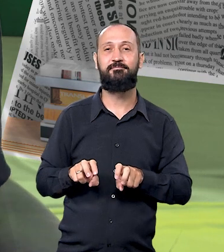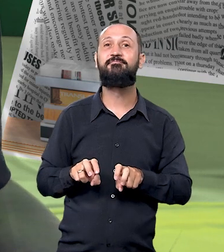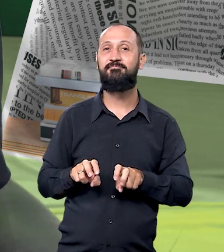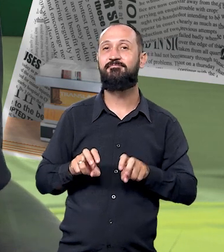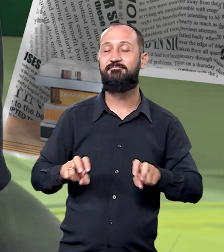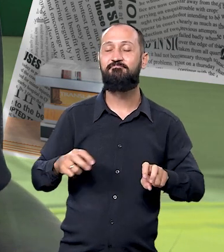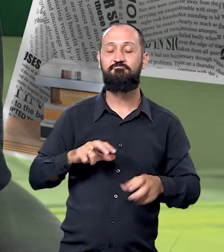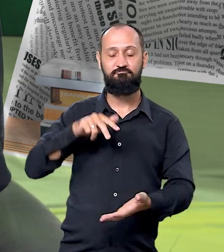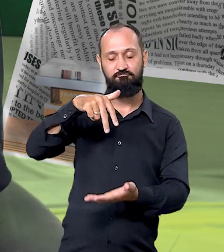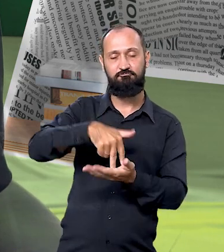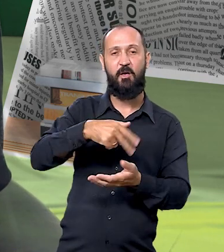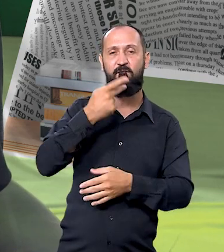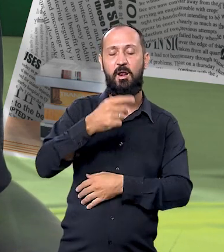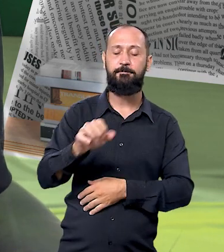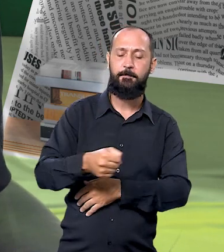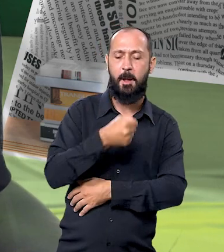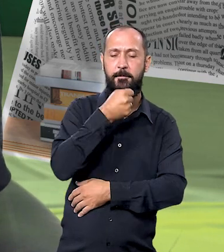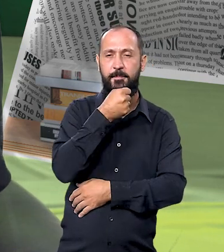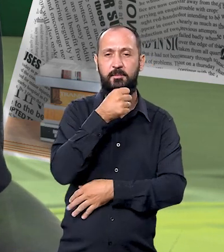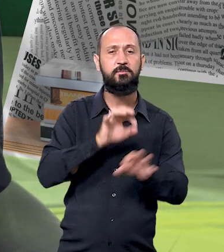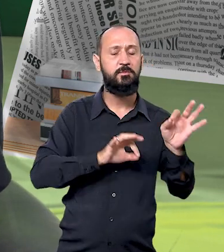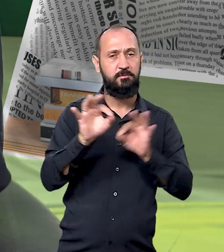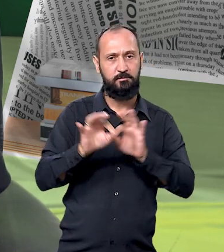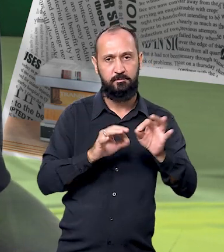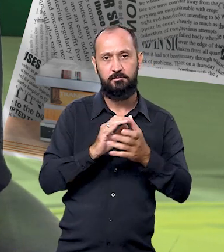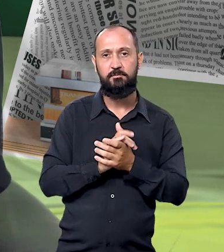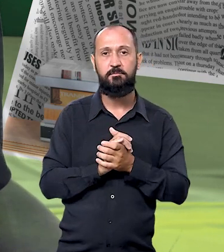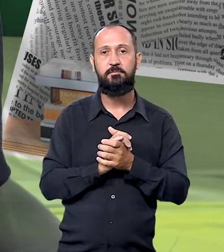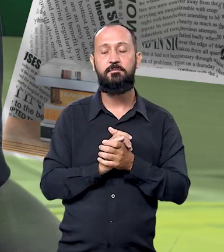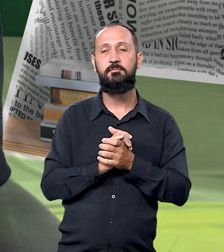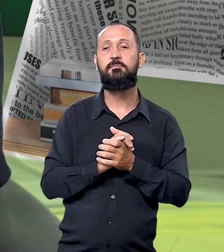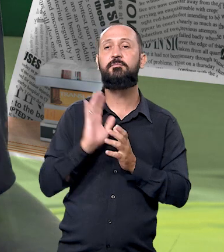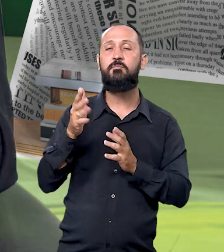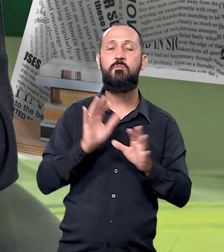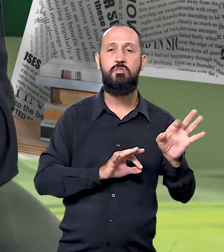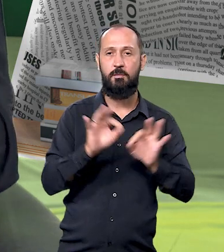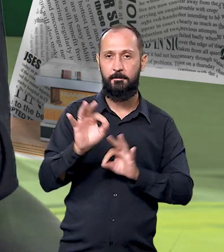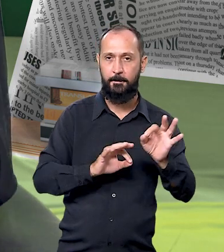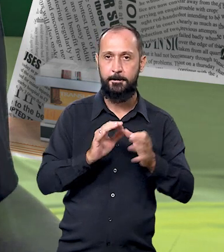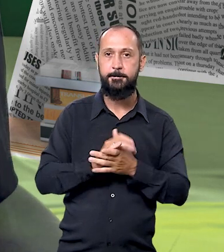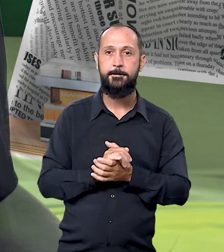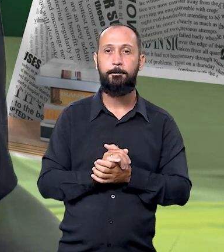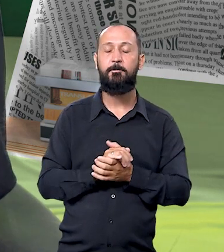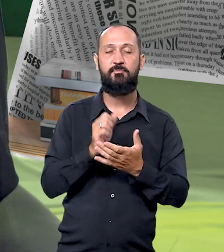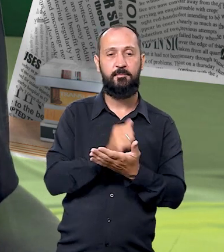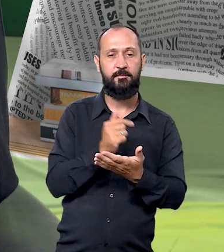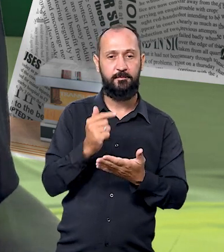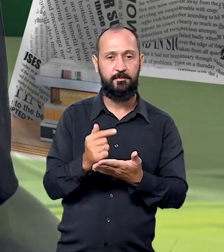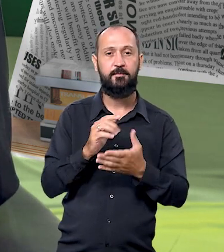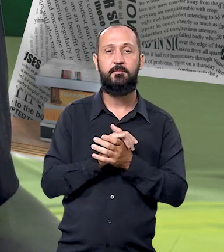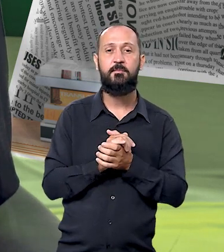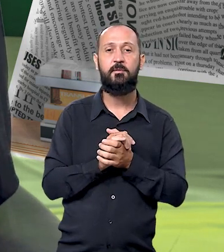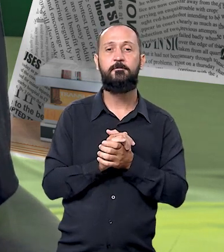espaços da fala, do microfone, dos encaminhamentos. A gente estava para organizar as